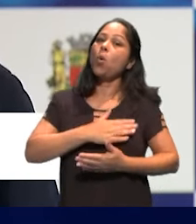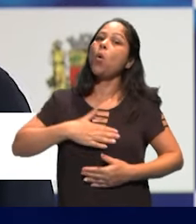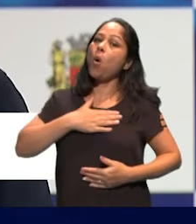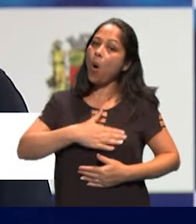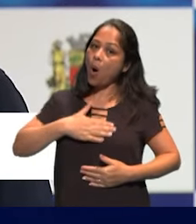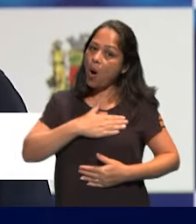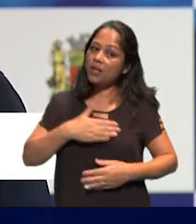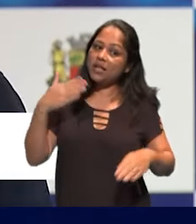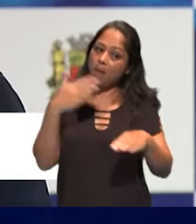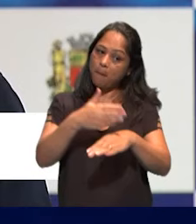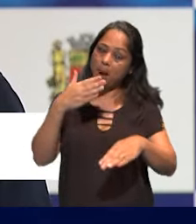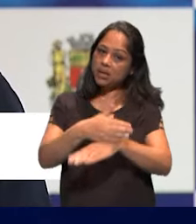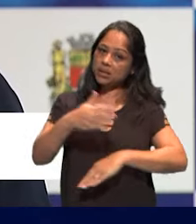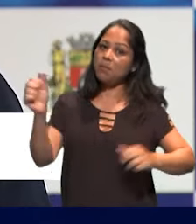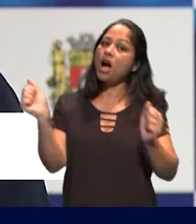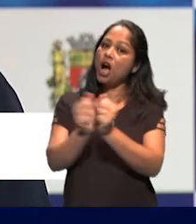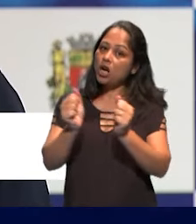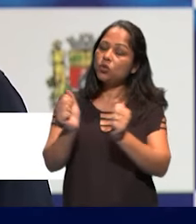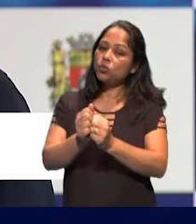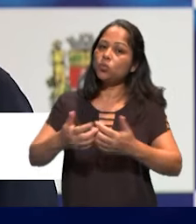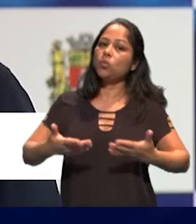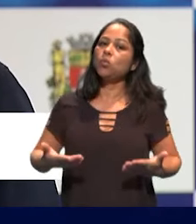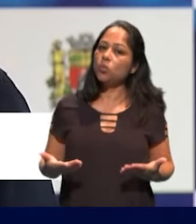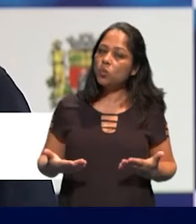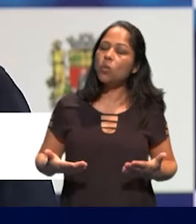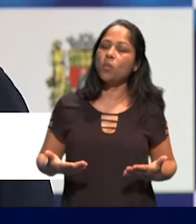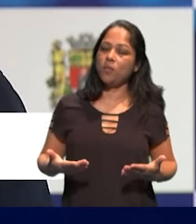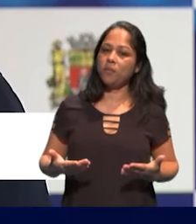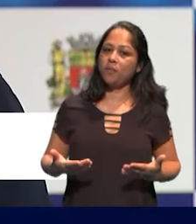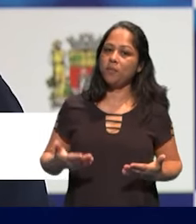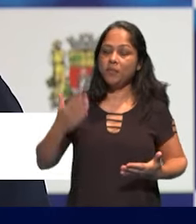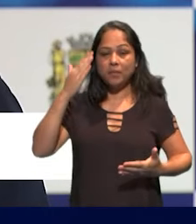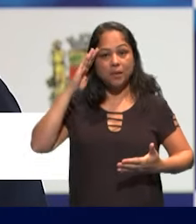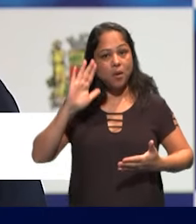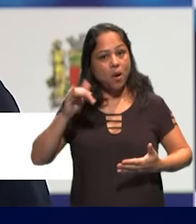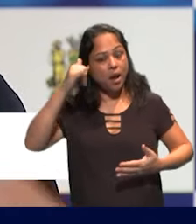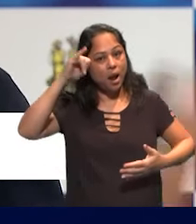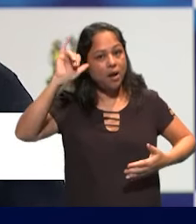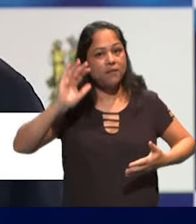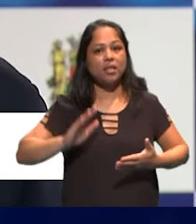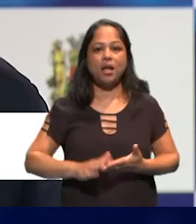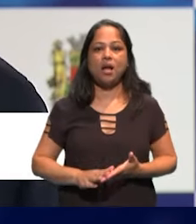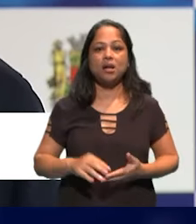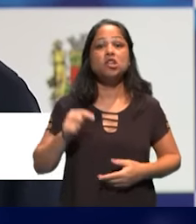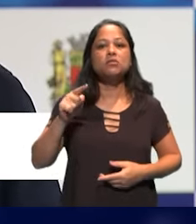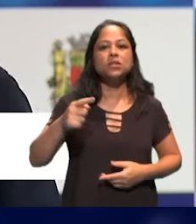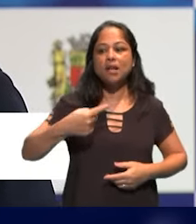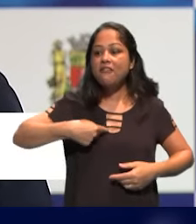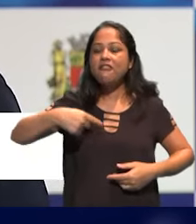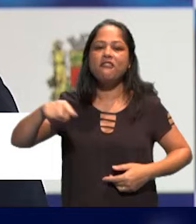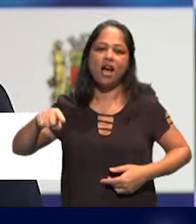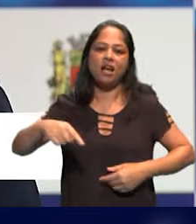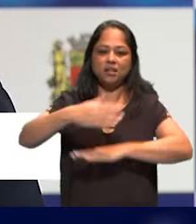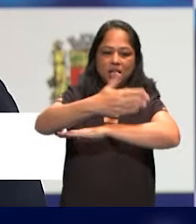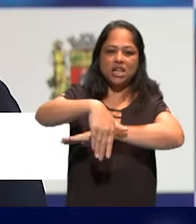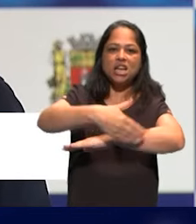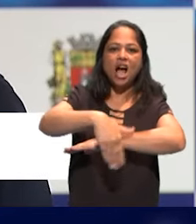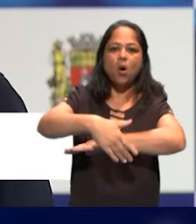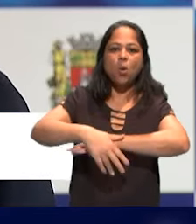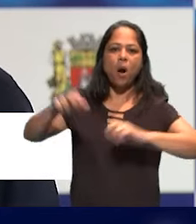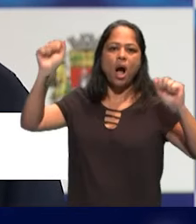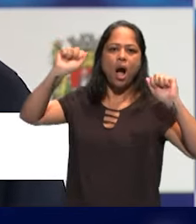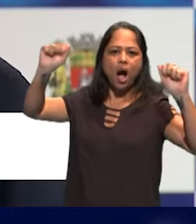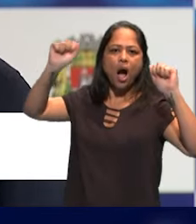nesse ambiente de aglomeração ele vem sem ser convidado mesmo viu então você vai na manifestação a favor vai na manifestação contrária